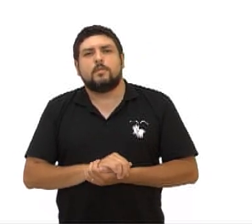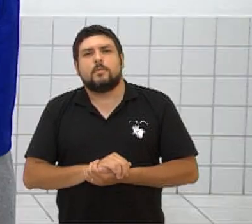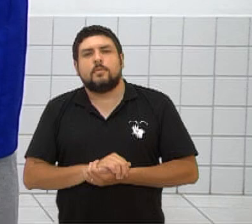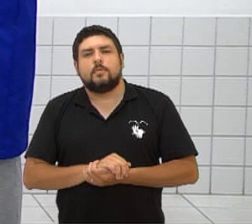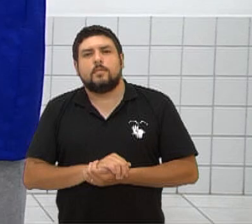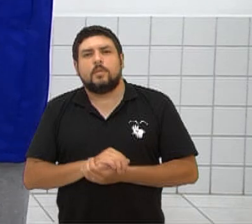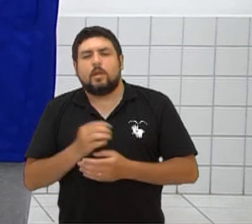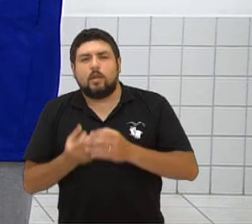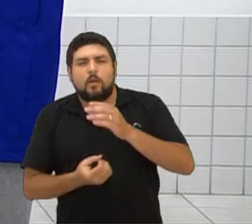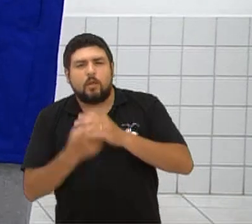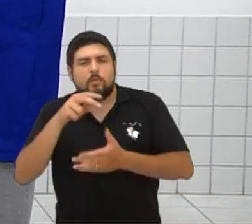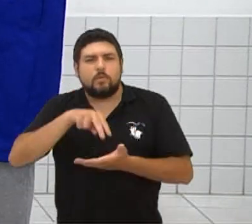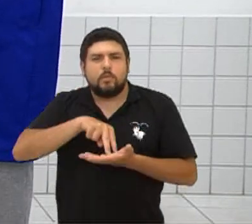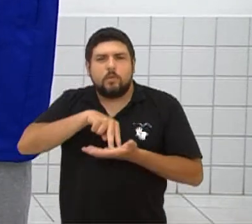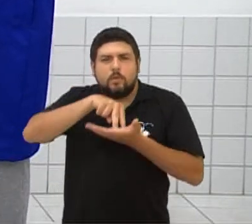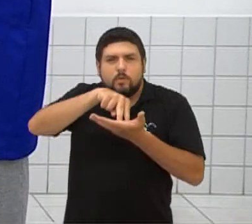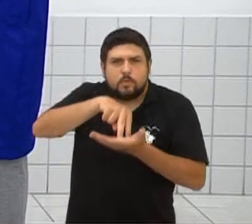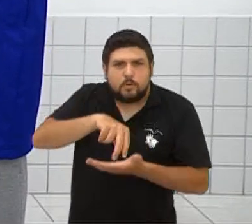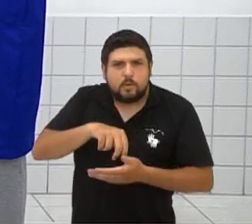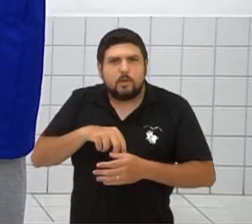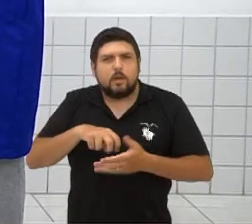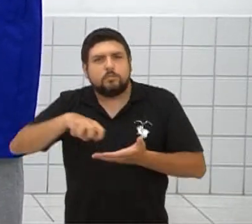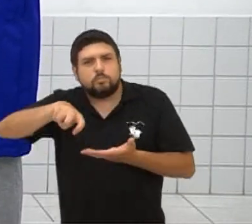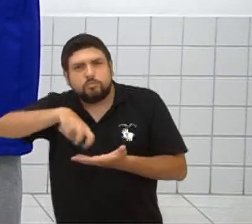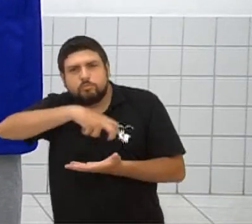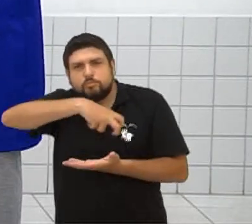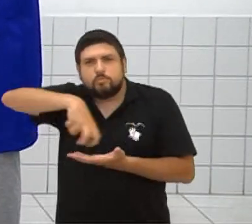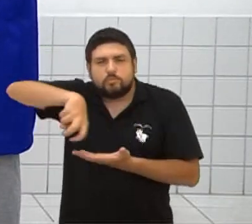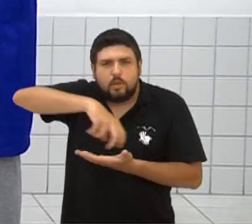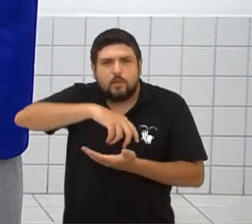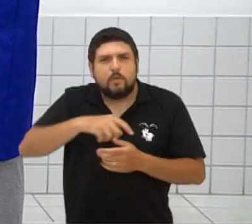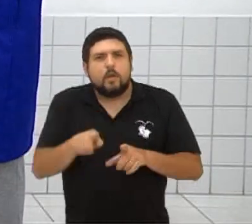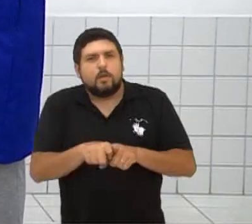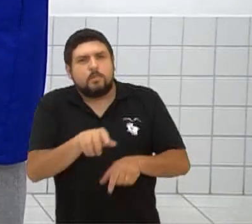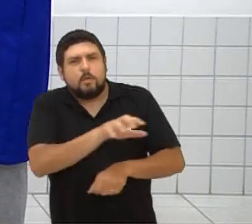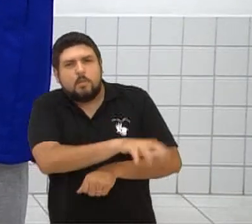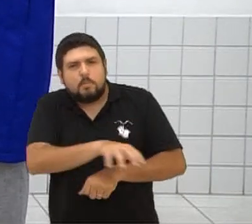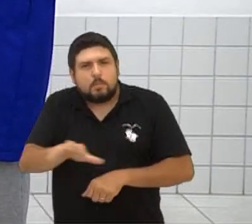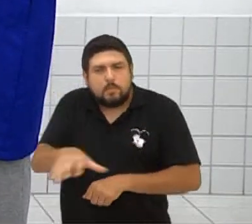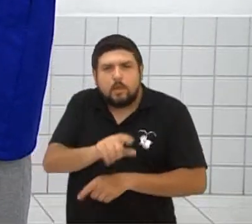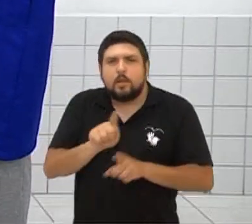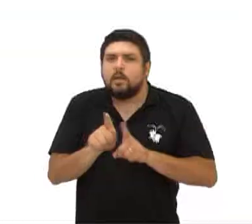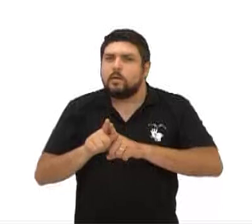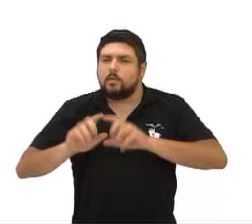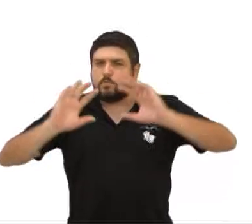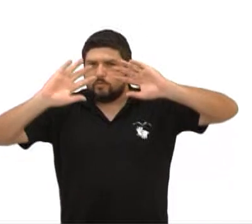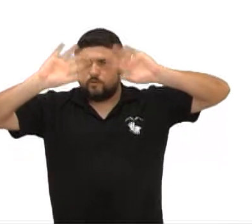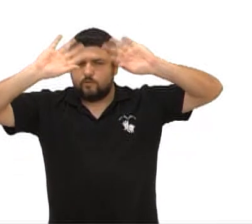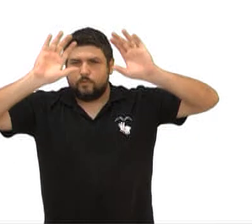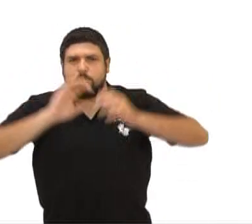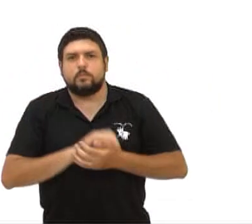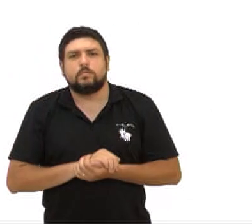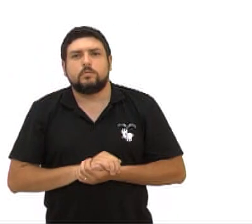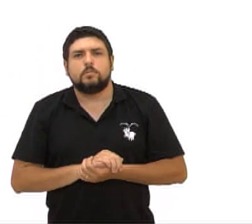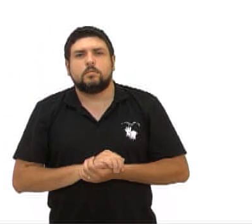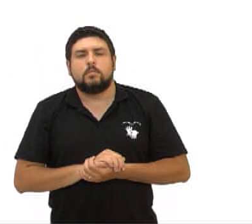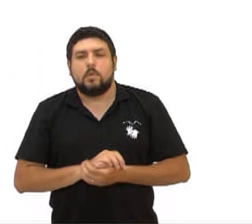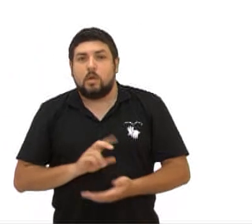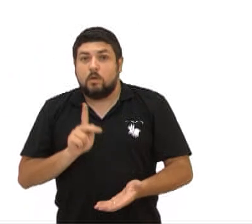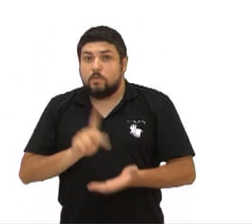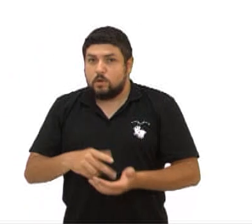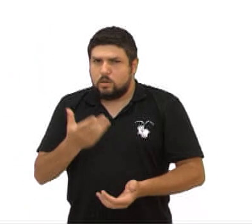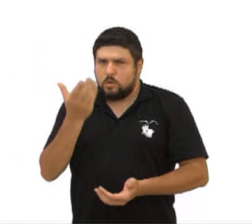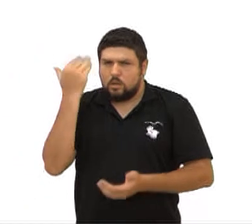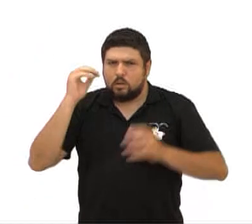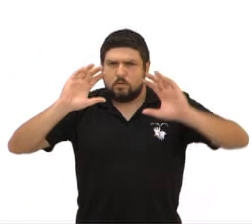surf, o skate, né? Ali em Massachusetts foi o basquete e o voleibol. O voleibol antes era um esporte de elite, assim como a